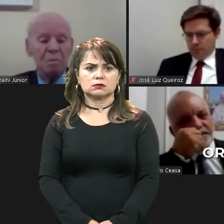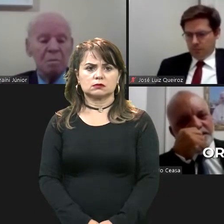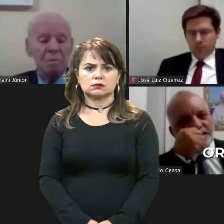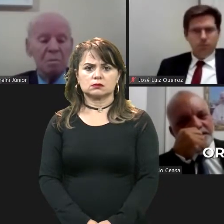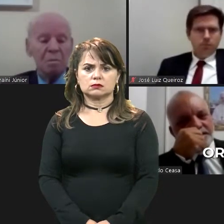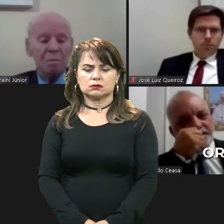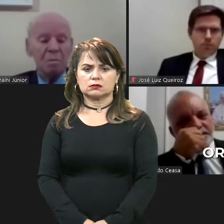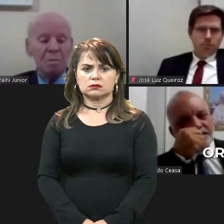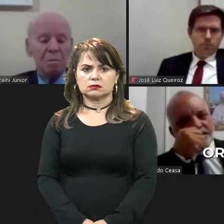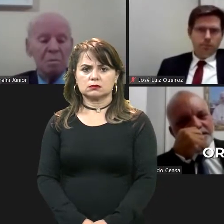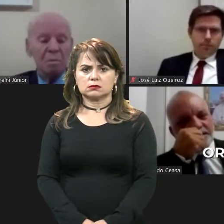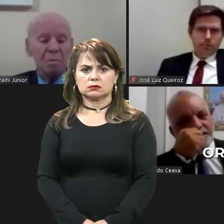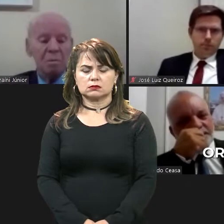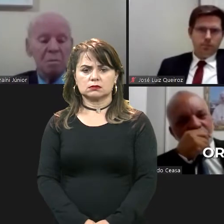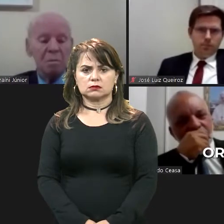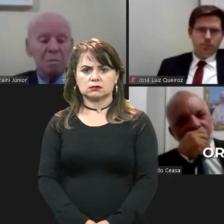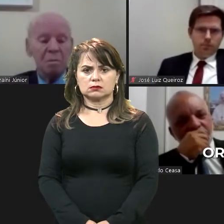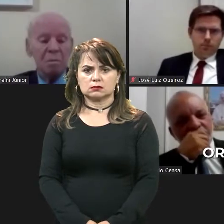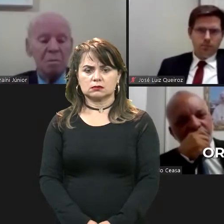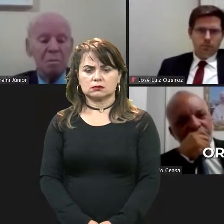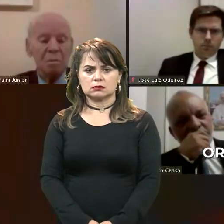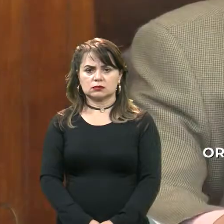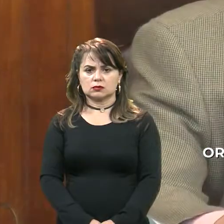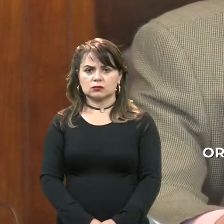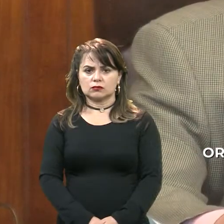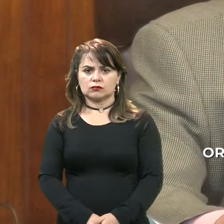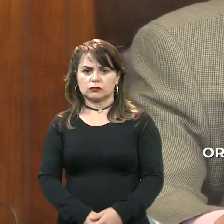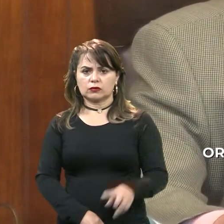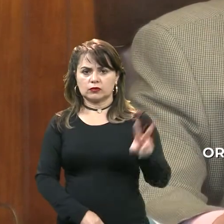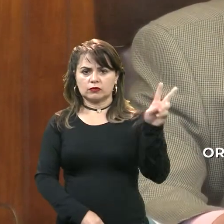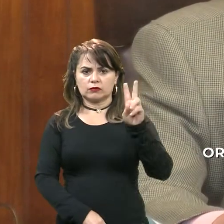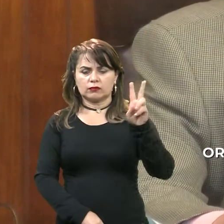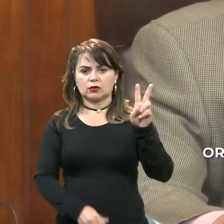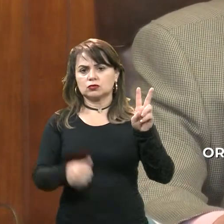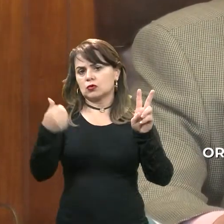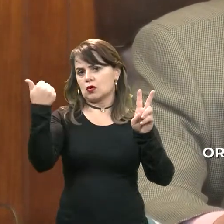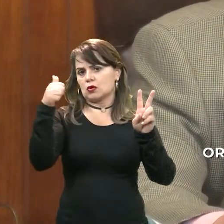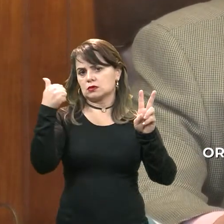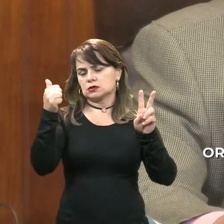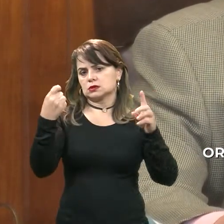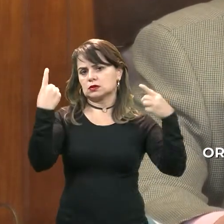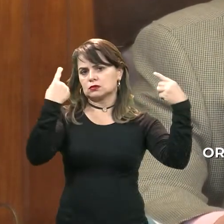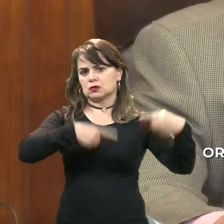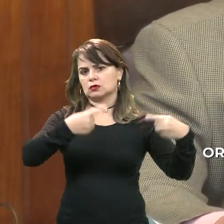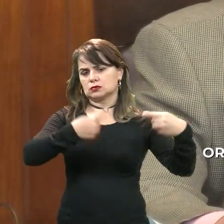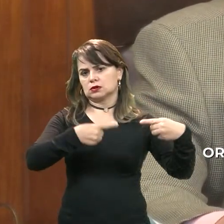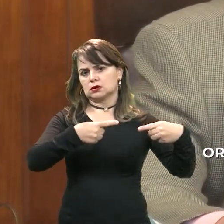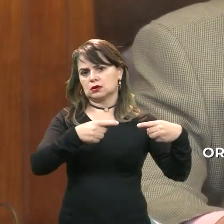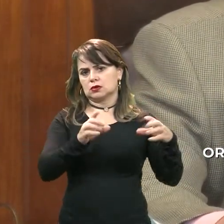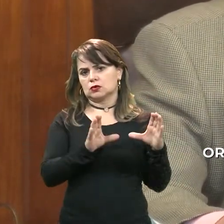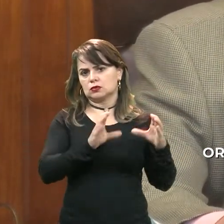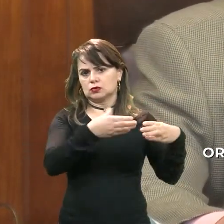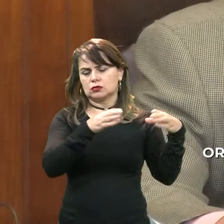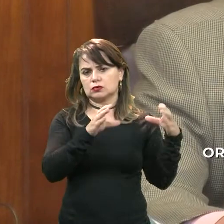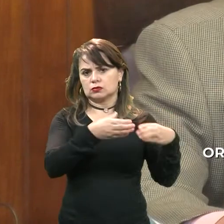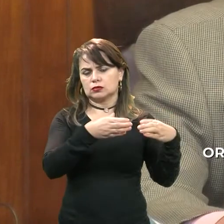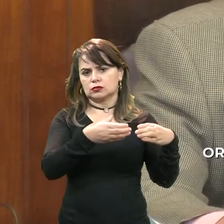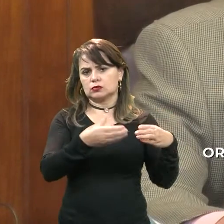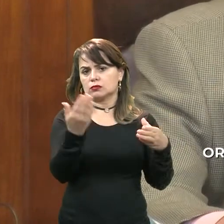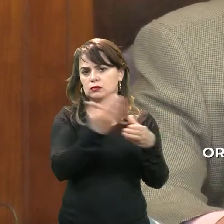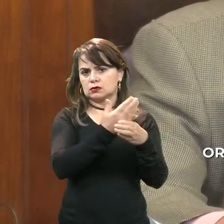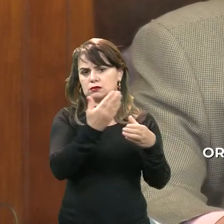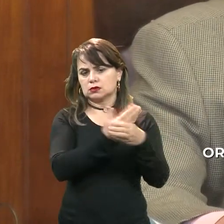foi rejeitada e a correspondência encaminhada ao arquivo do Legislativo. Depois, o presidente da Casa convocou uma